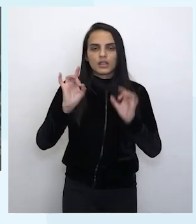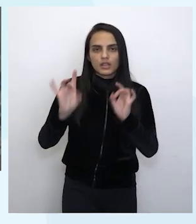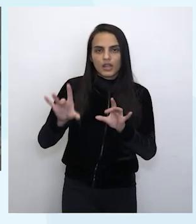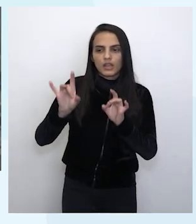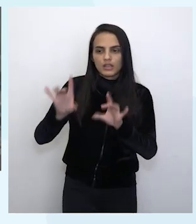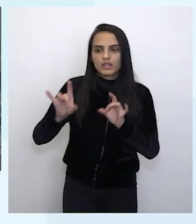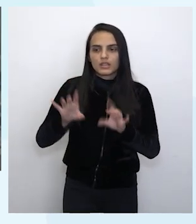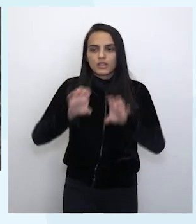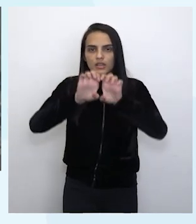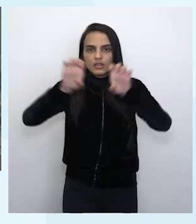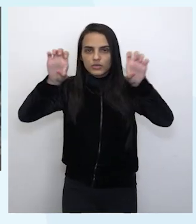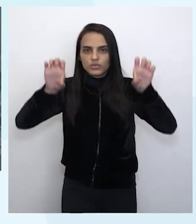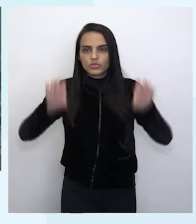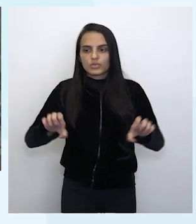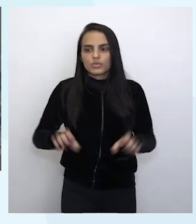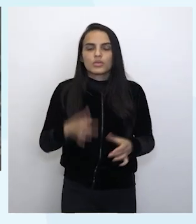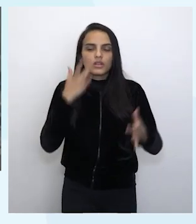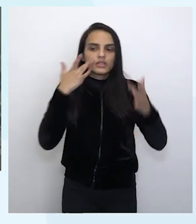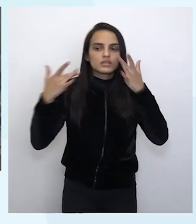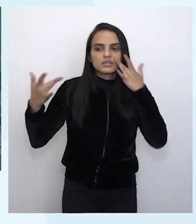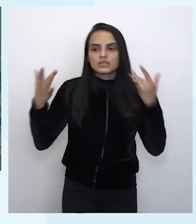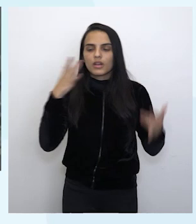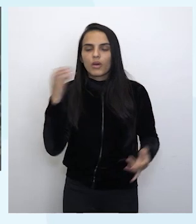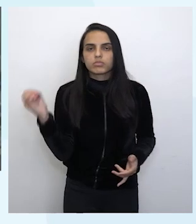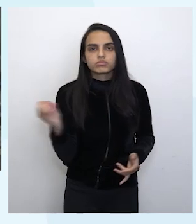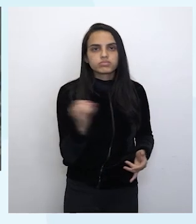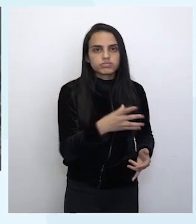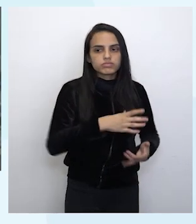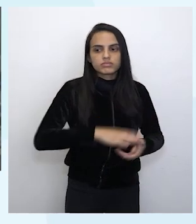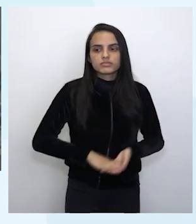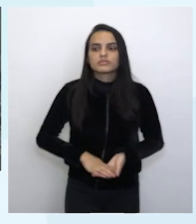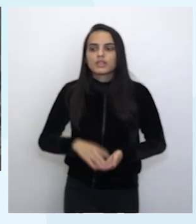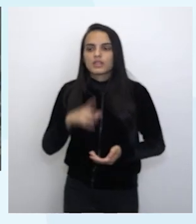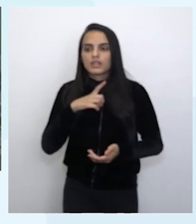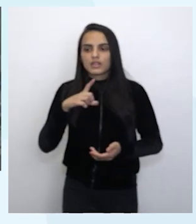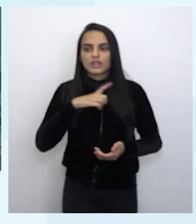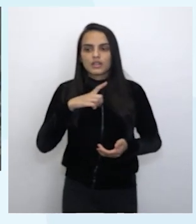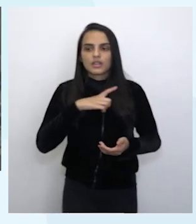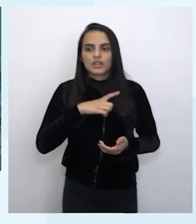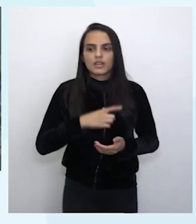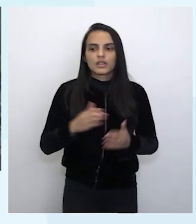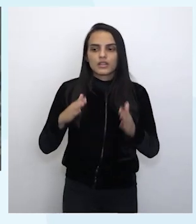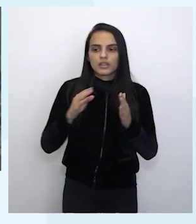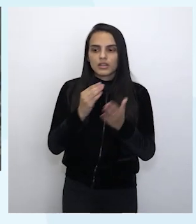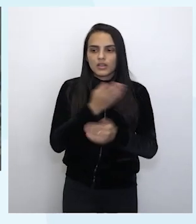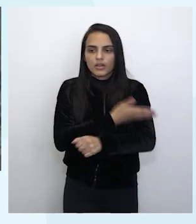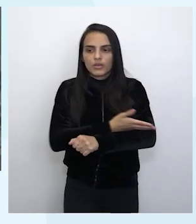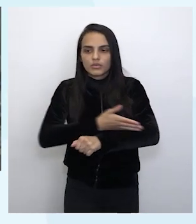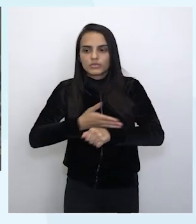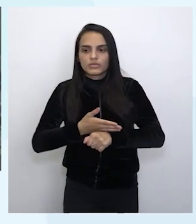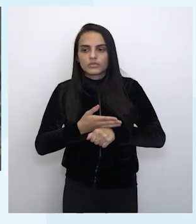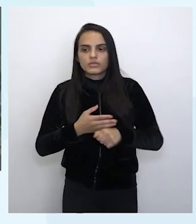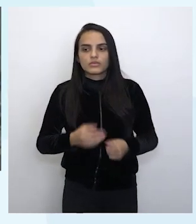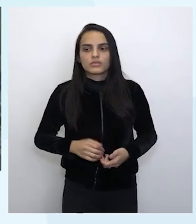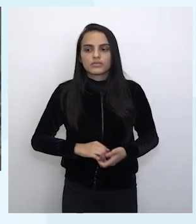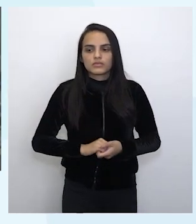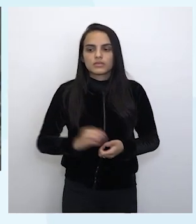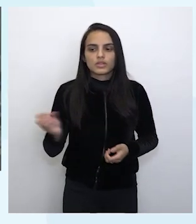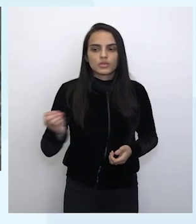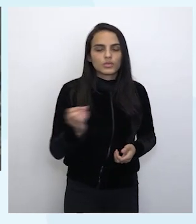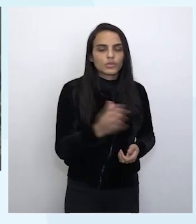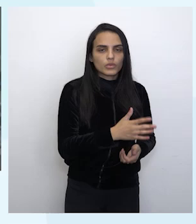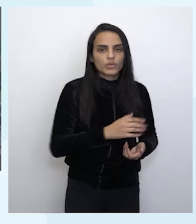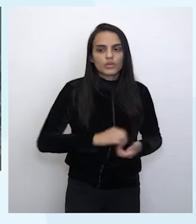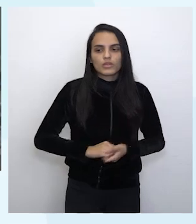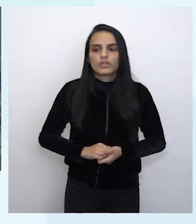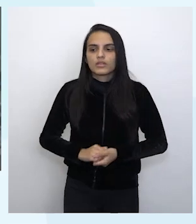moderno teatro, né, que alia as obras aí às modas e aos costumes da sociedade contemporânea. Então, as peças, né,